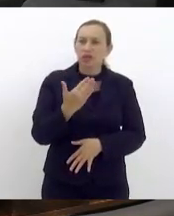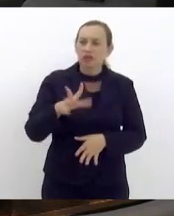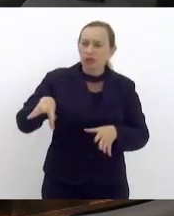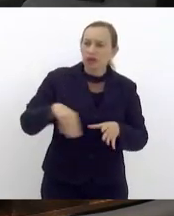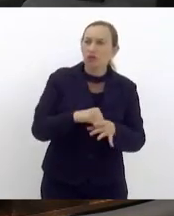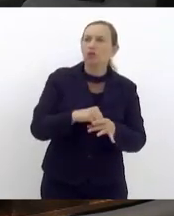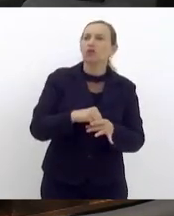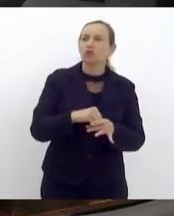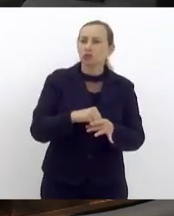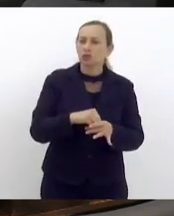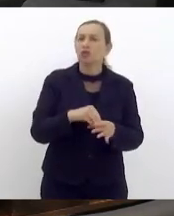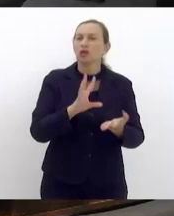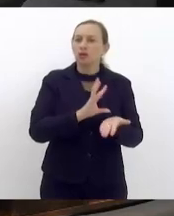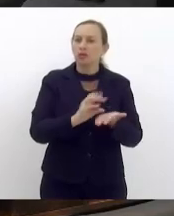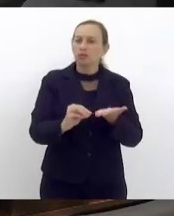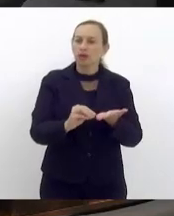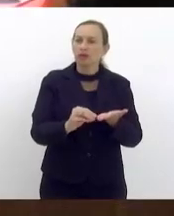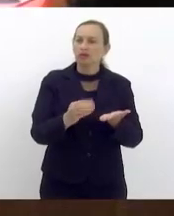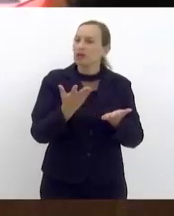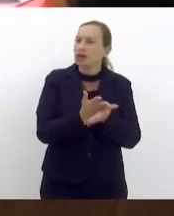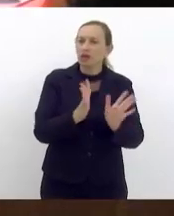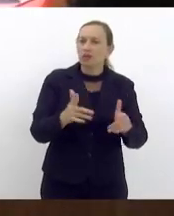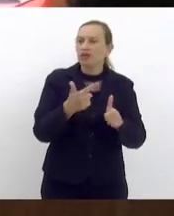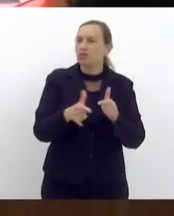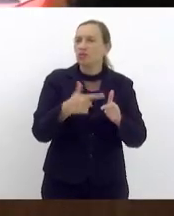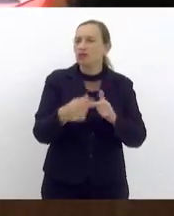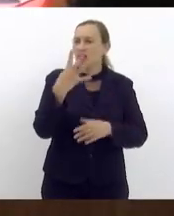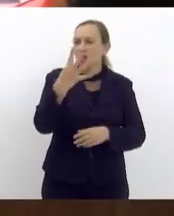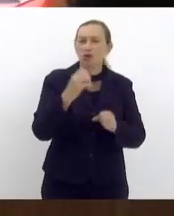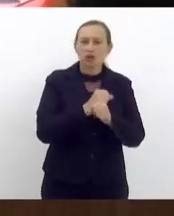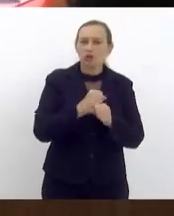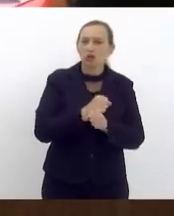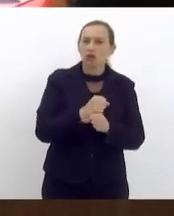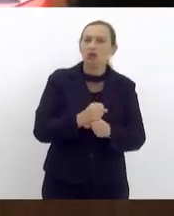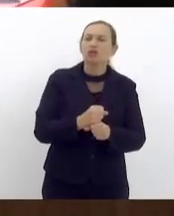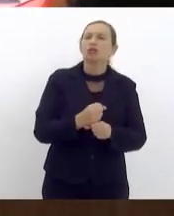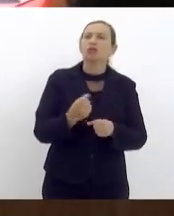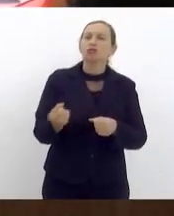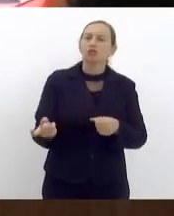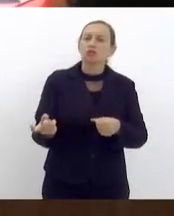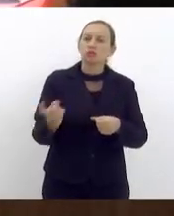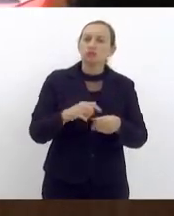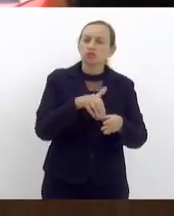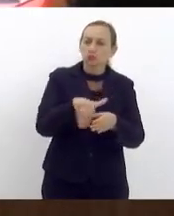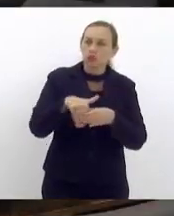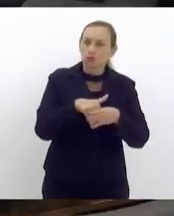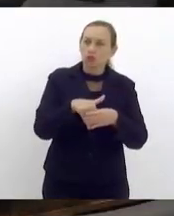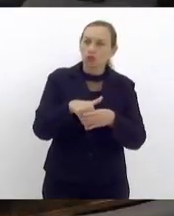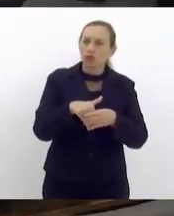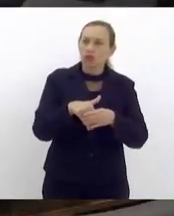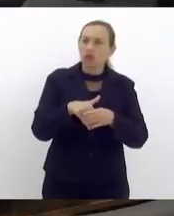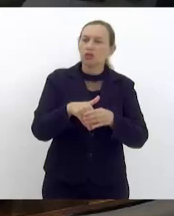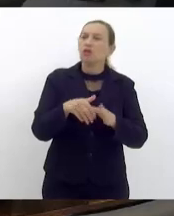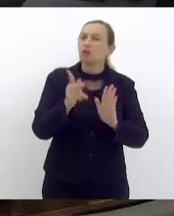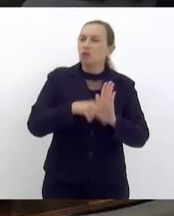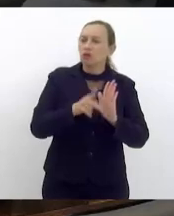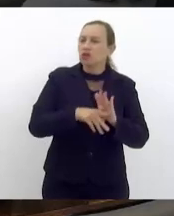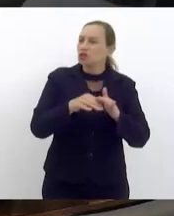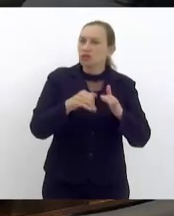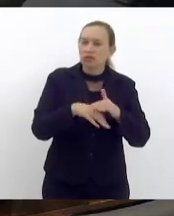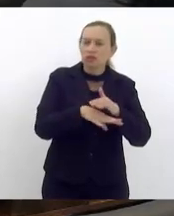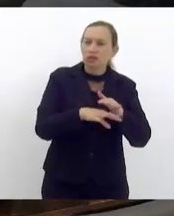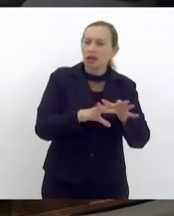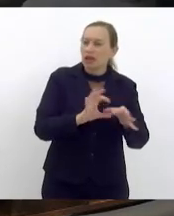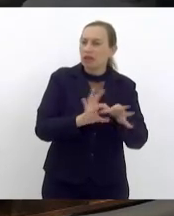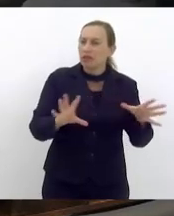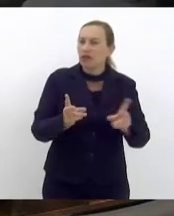incluí-lo para incluir em Pauta que vai acabar esse problema daqui a 4 anos os colegas que foram reeleitos automaticamente o projeto está desativado e